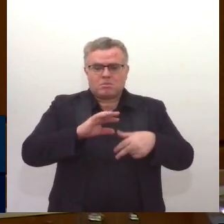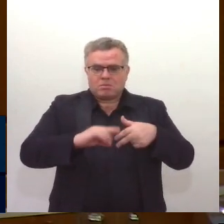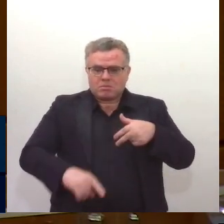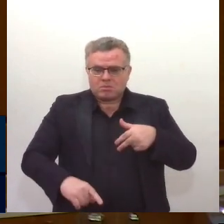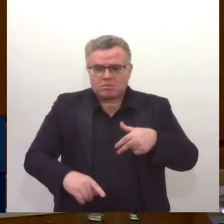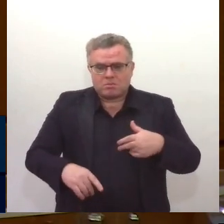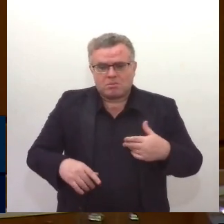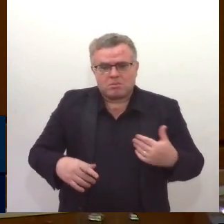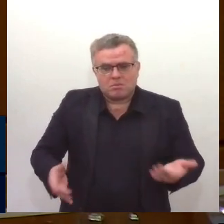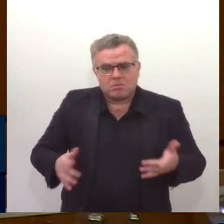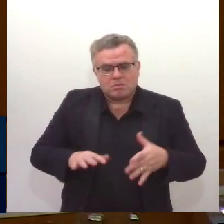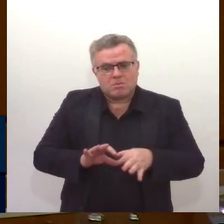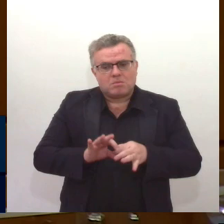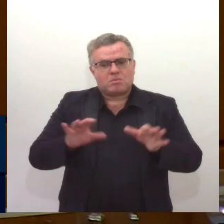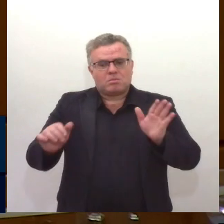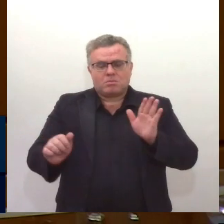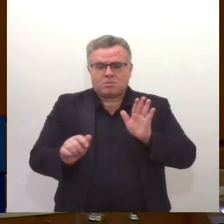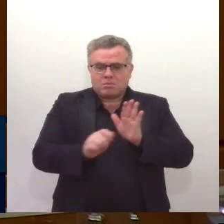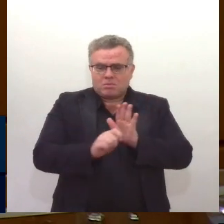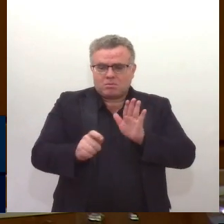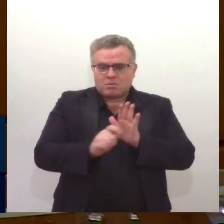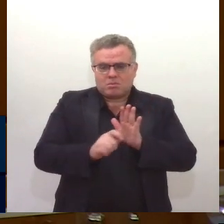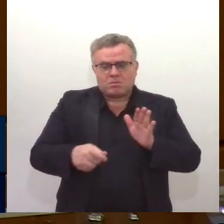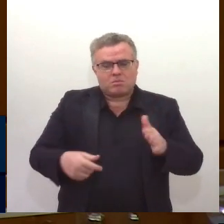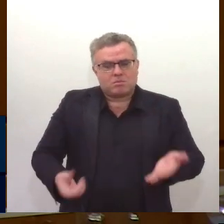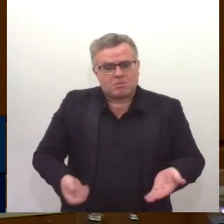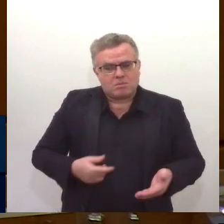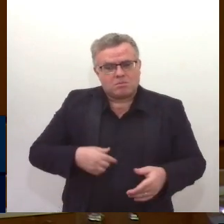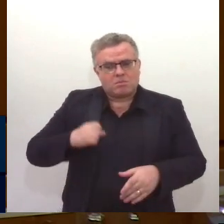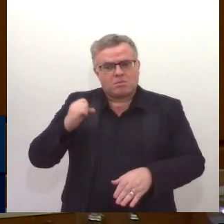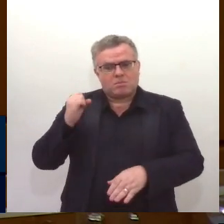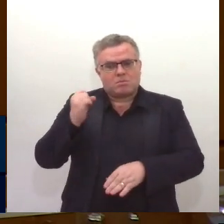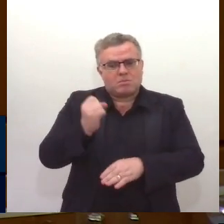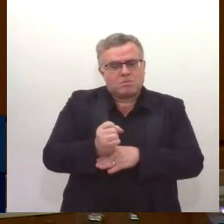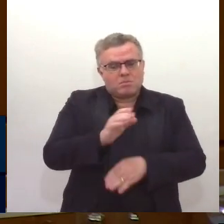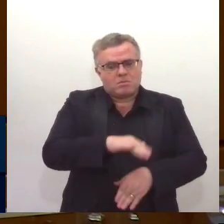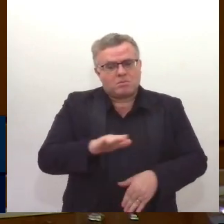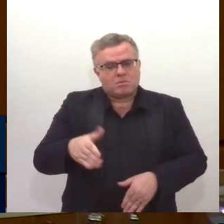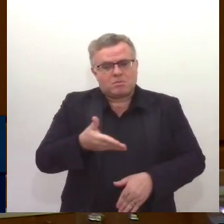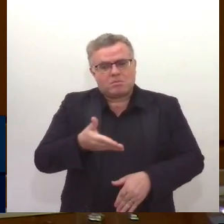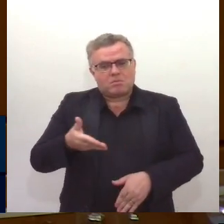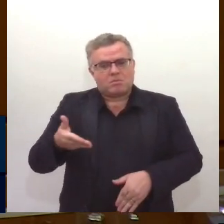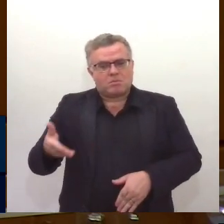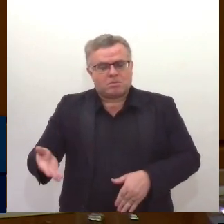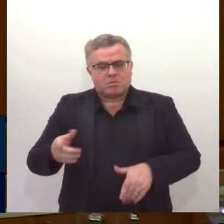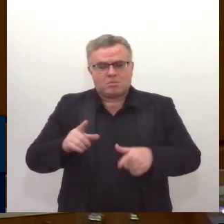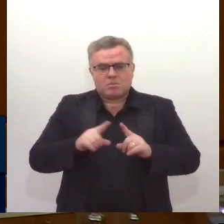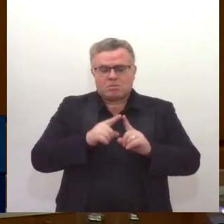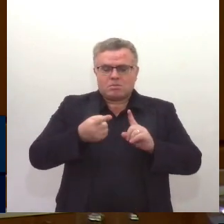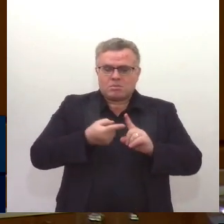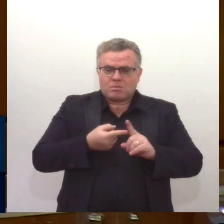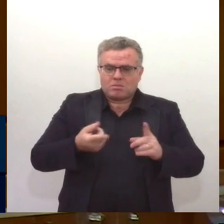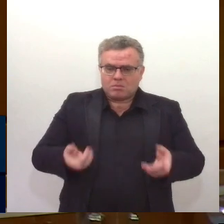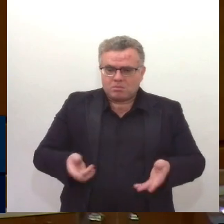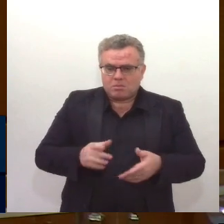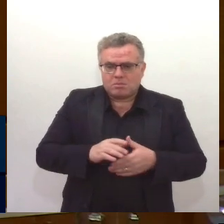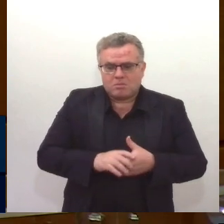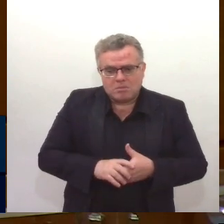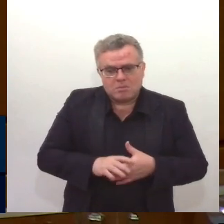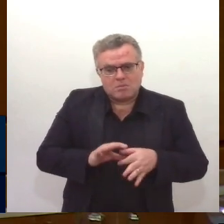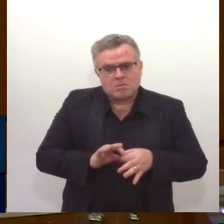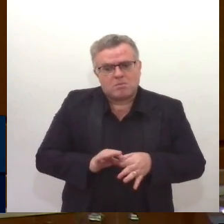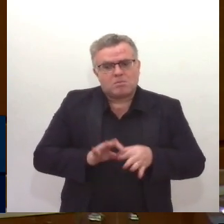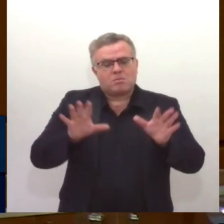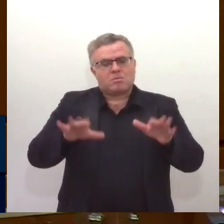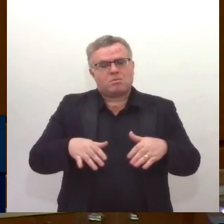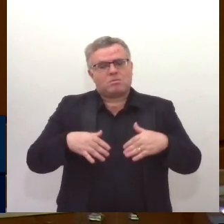drogas, do assassinato de crianças na barriga da mãe, de liberar assalto no